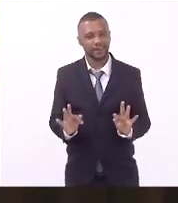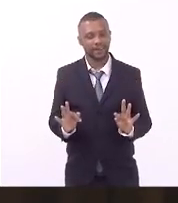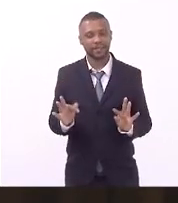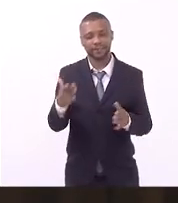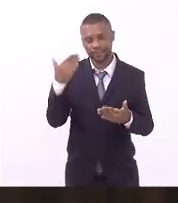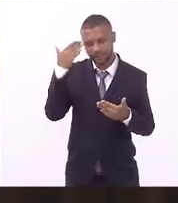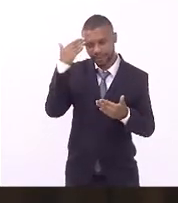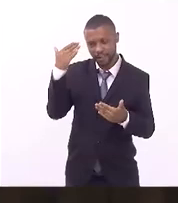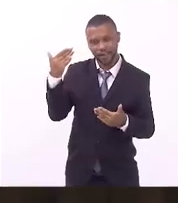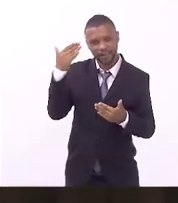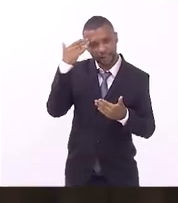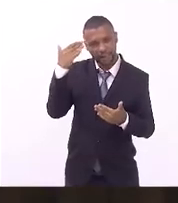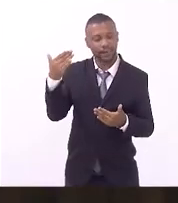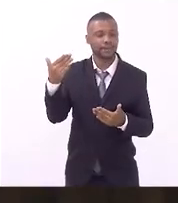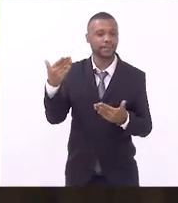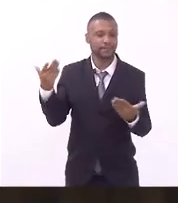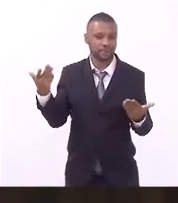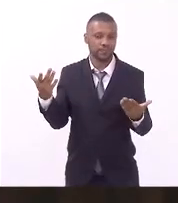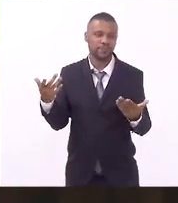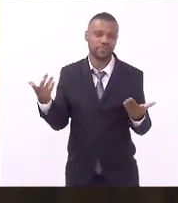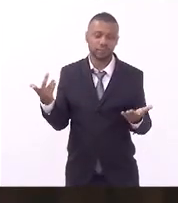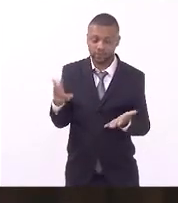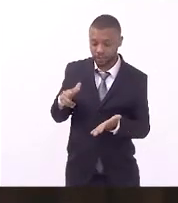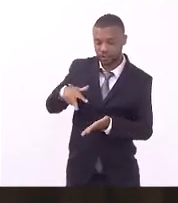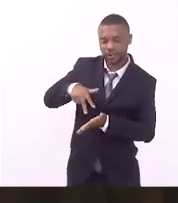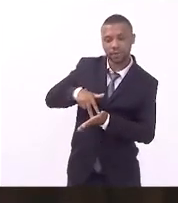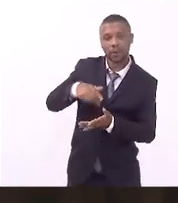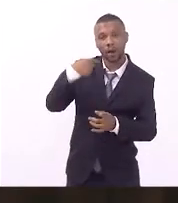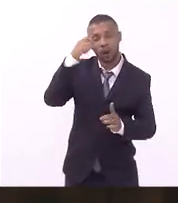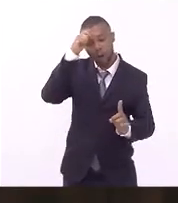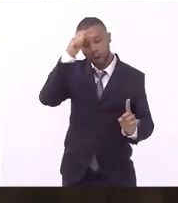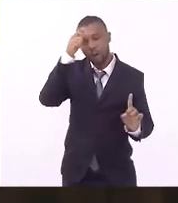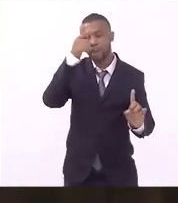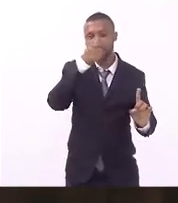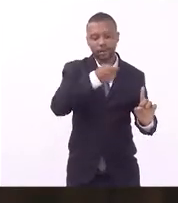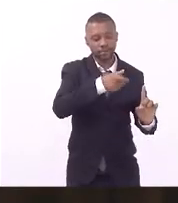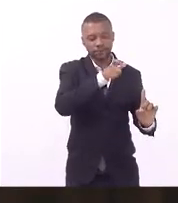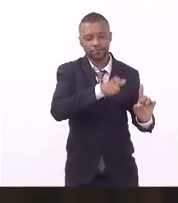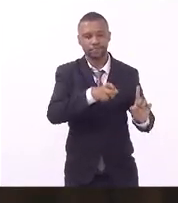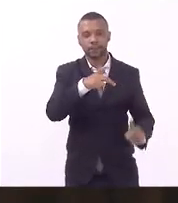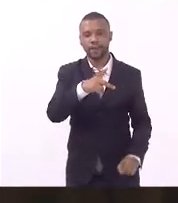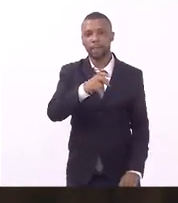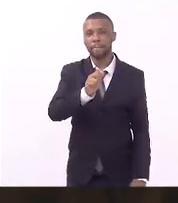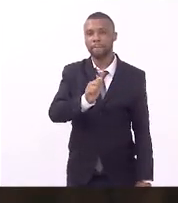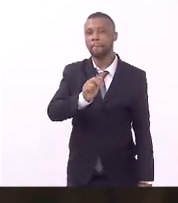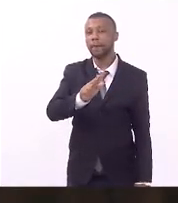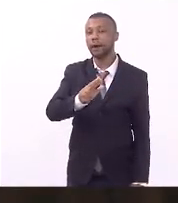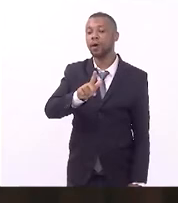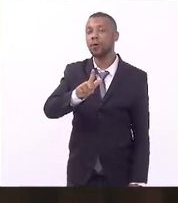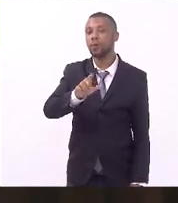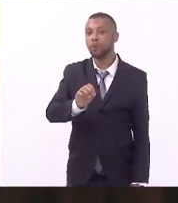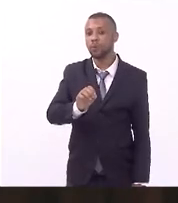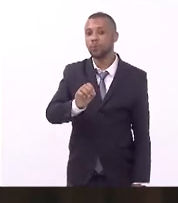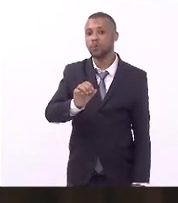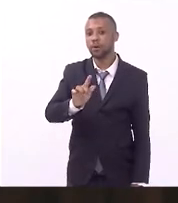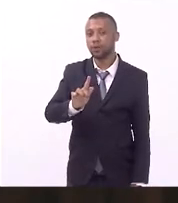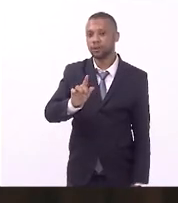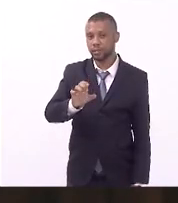obrigada, Cid, de poder homenagear Paulo Jerônimo, nosso pajé, né?